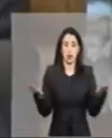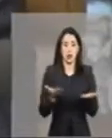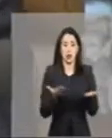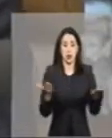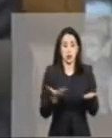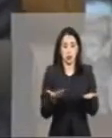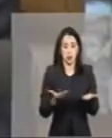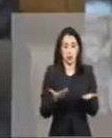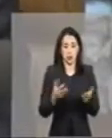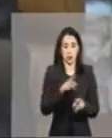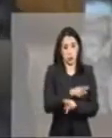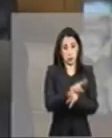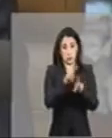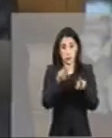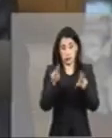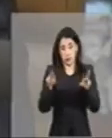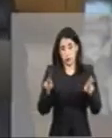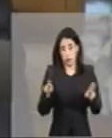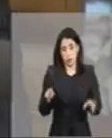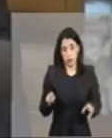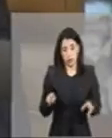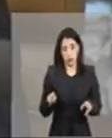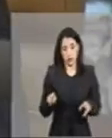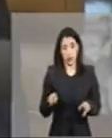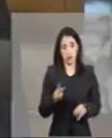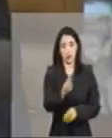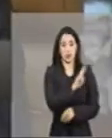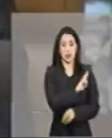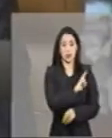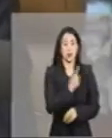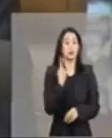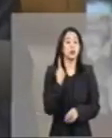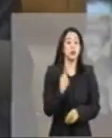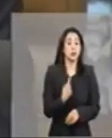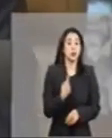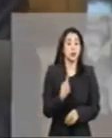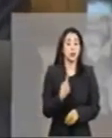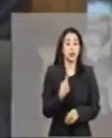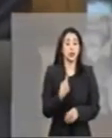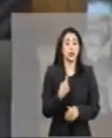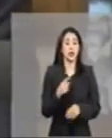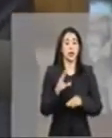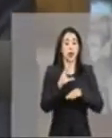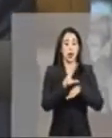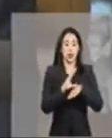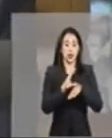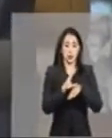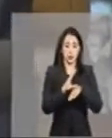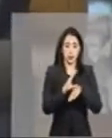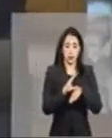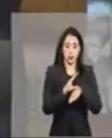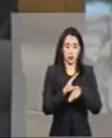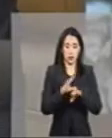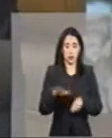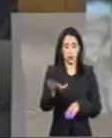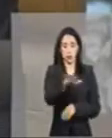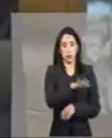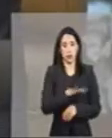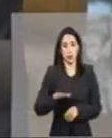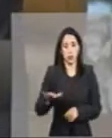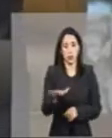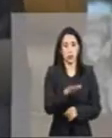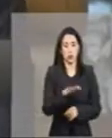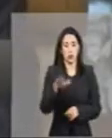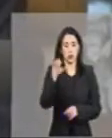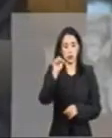suas várias funções, uma que é a de preservar a competência global do